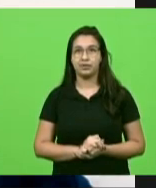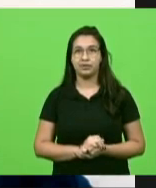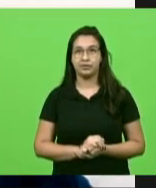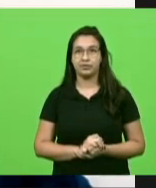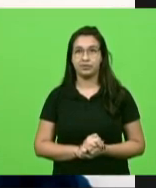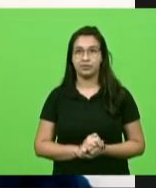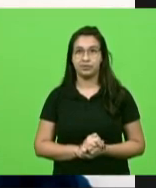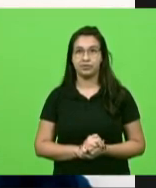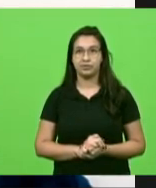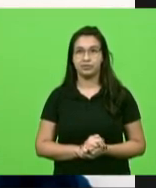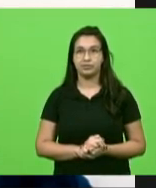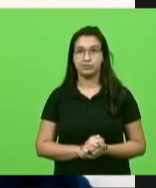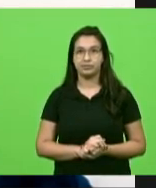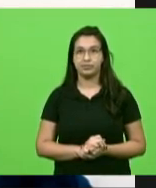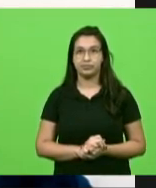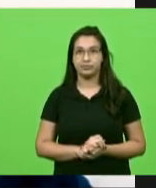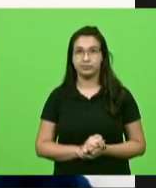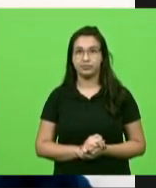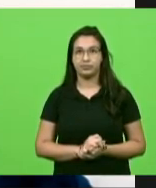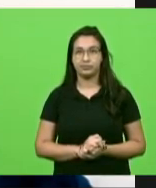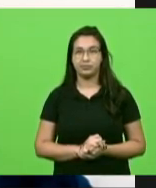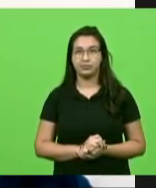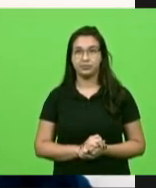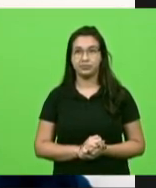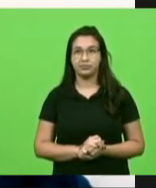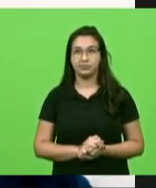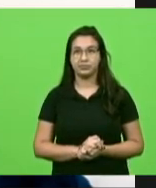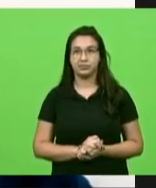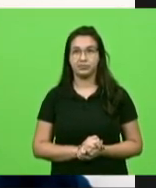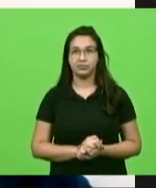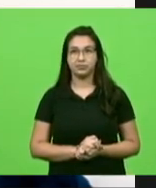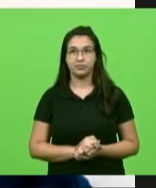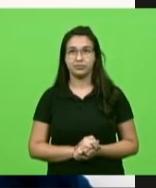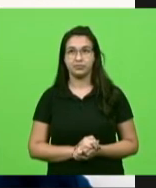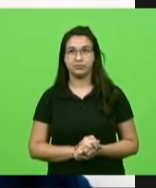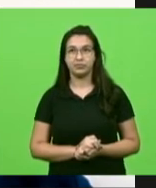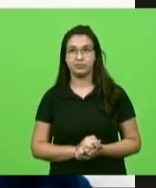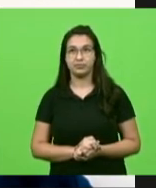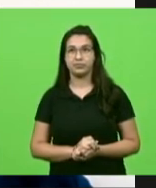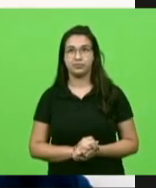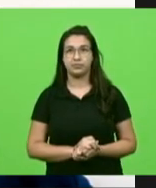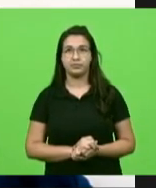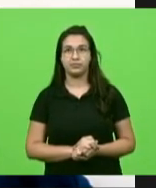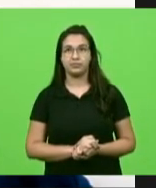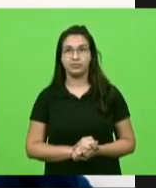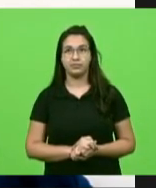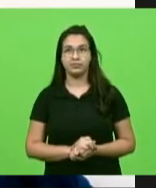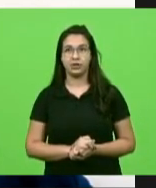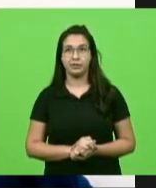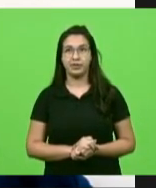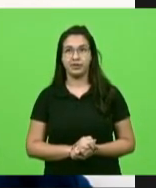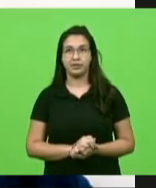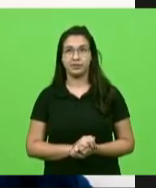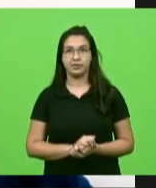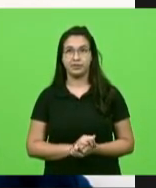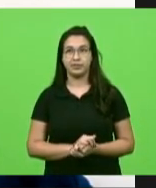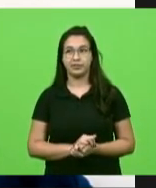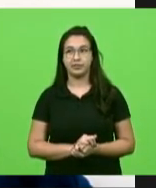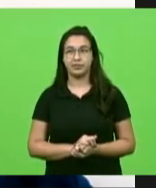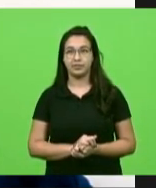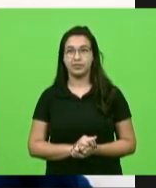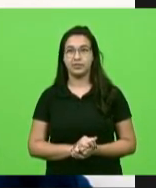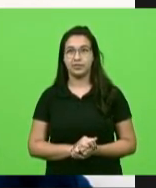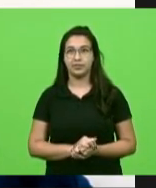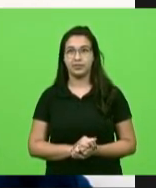G1 e agora sim fechou fechou novamente fechou novamente Deputado abriu e